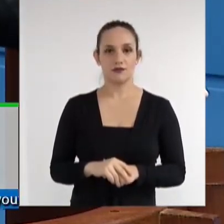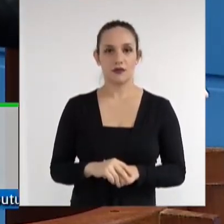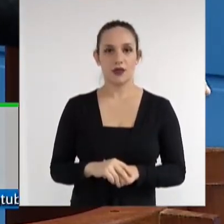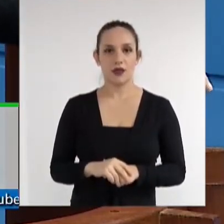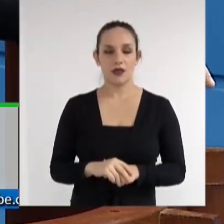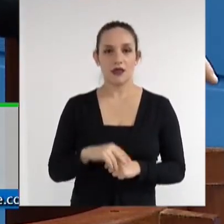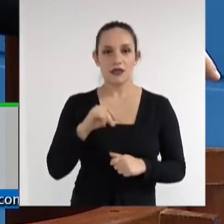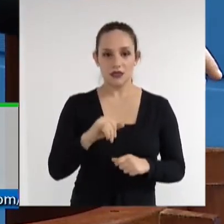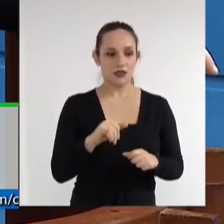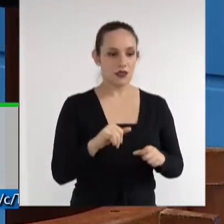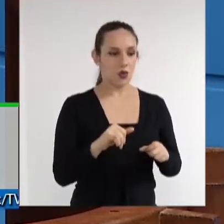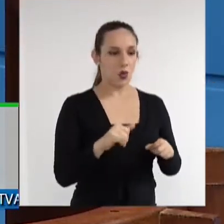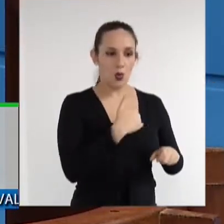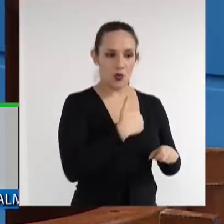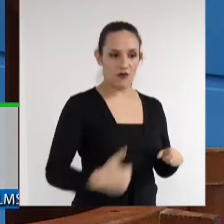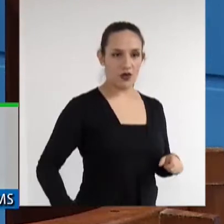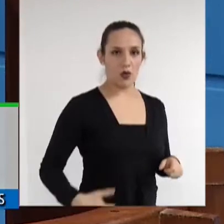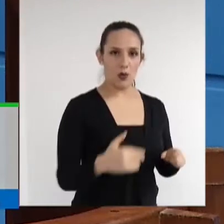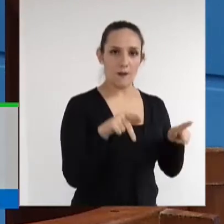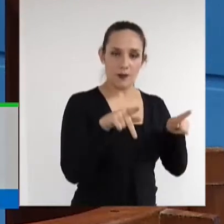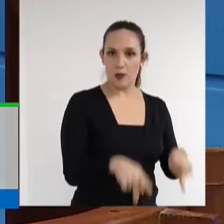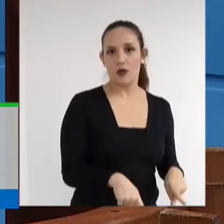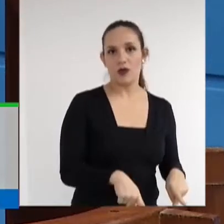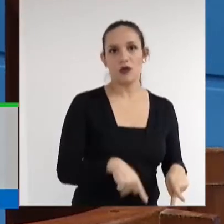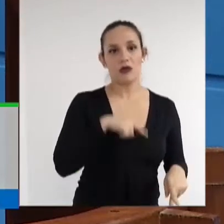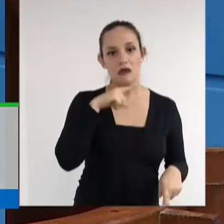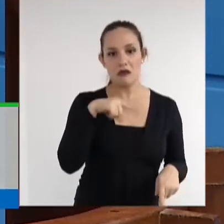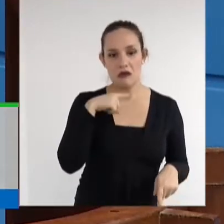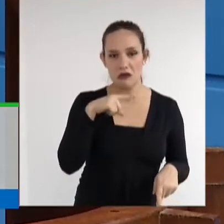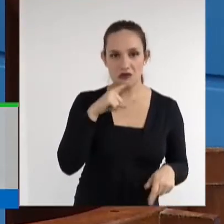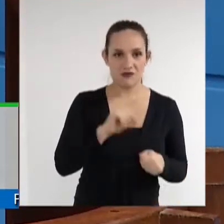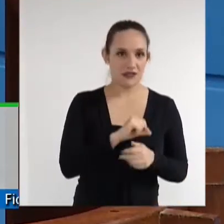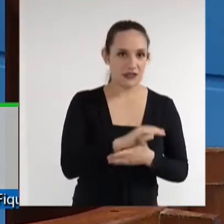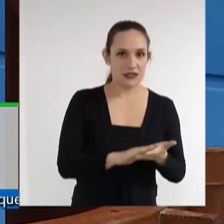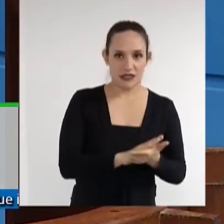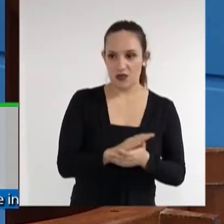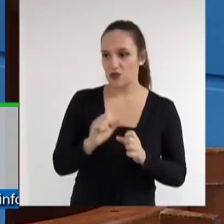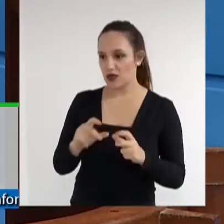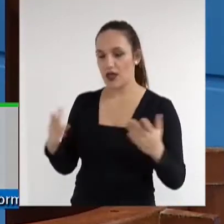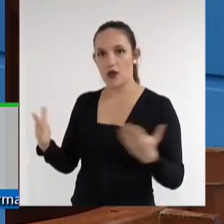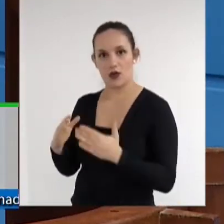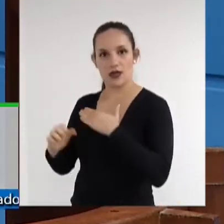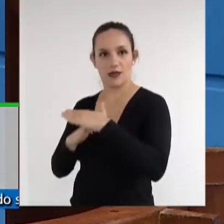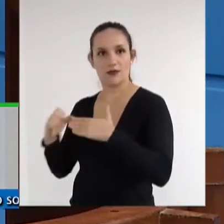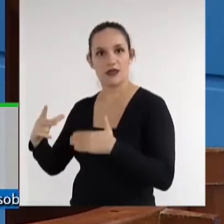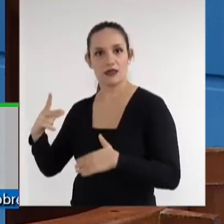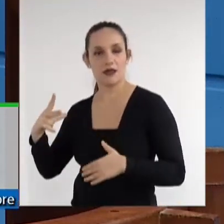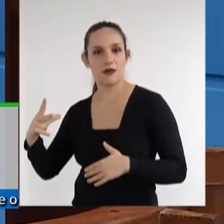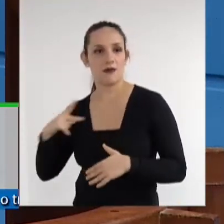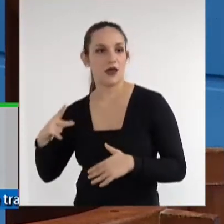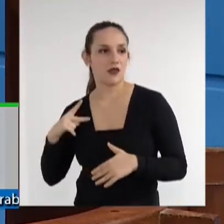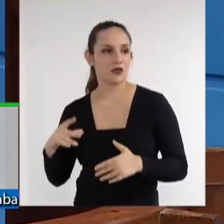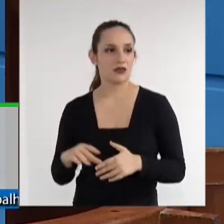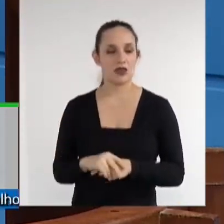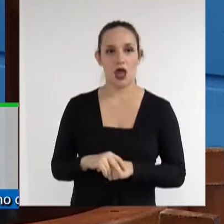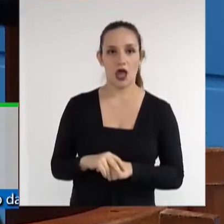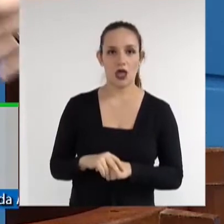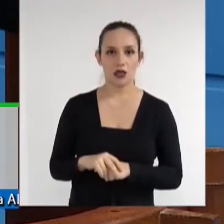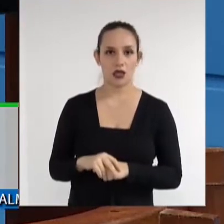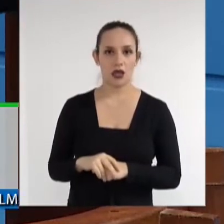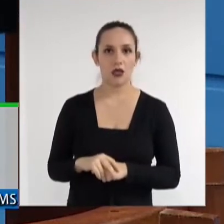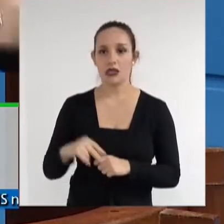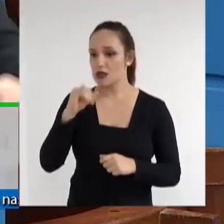privadas, que fazem o monitoramento das cercas elétricas nas casas dos ricos, daqueles